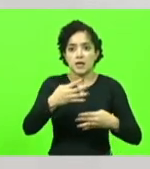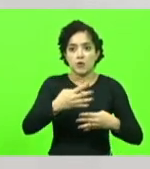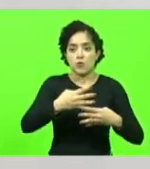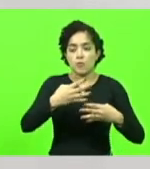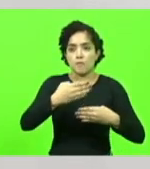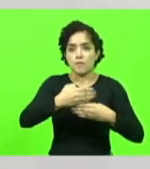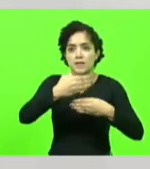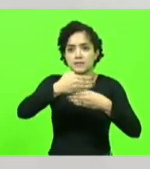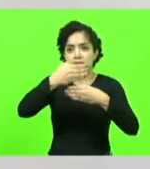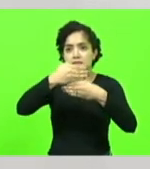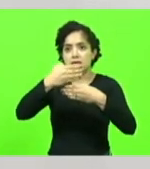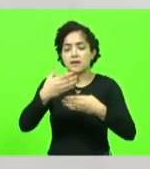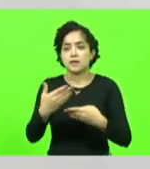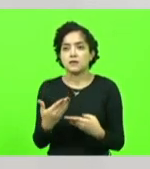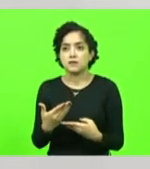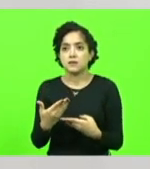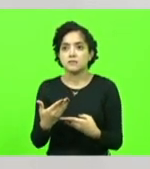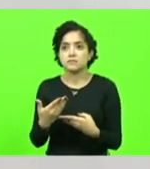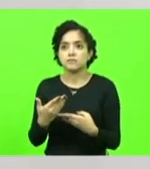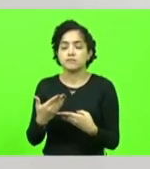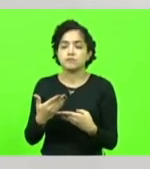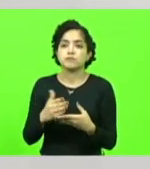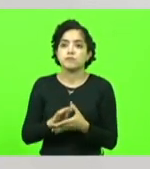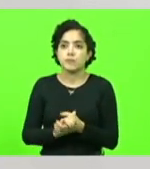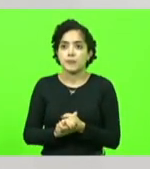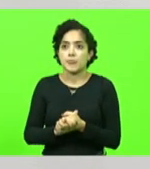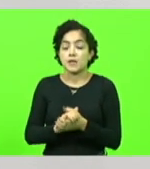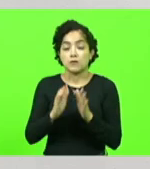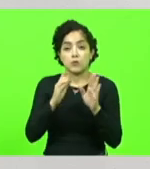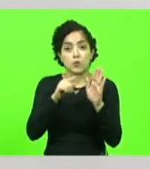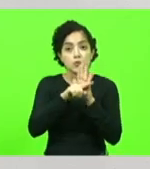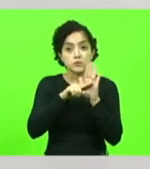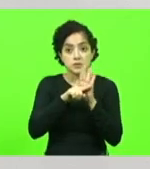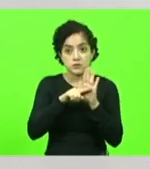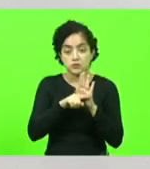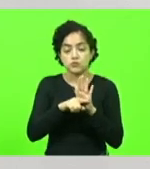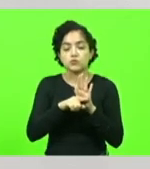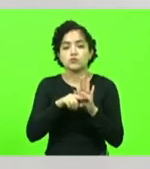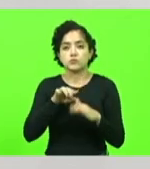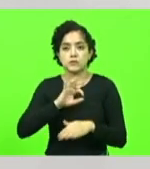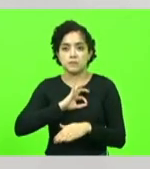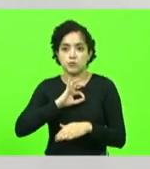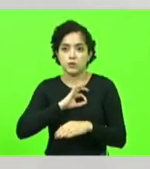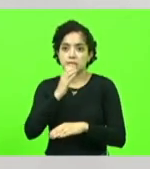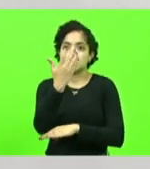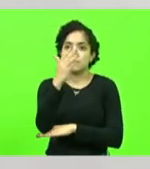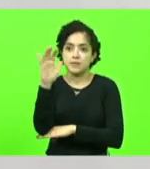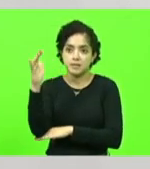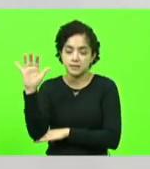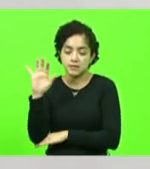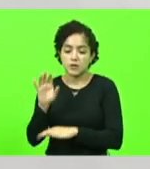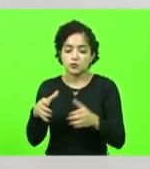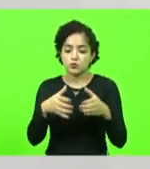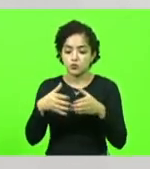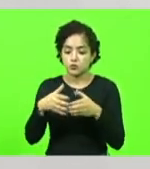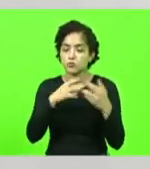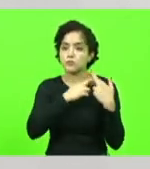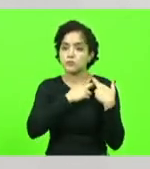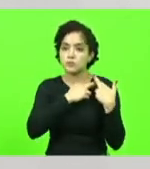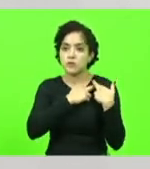um passa-fauna, isso com os estudos da Polícia Ambiental, dos setores responsáveis, para que os